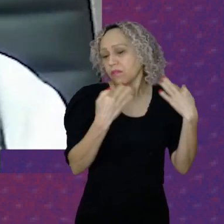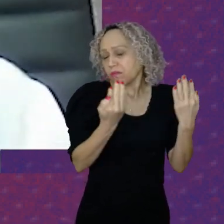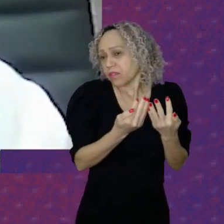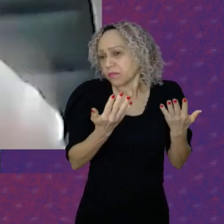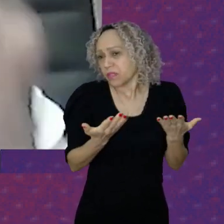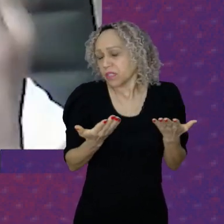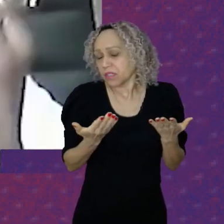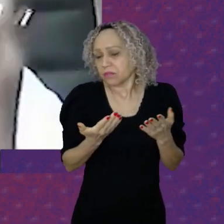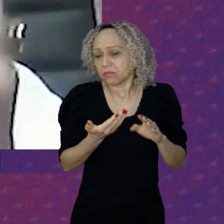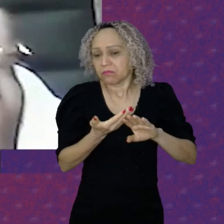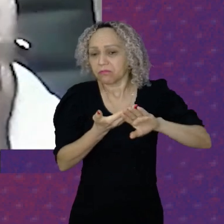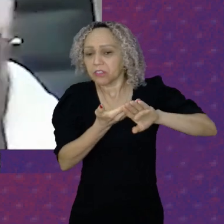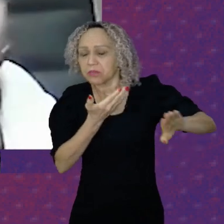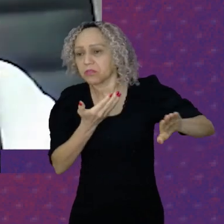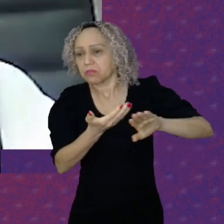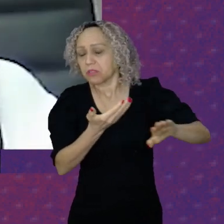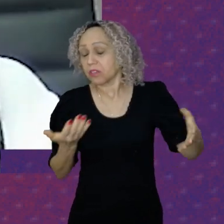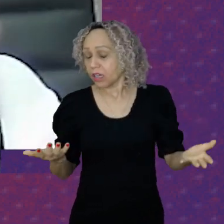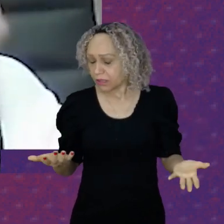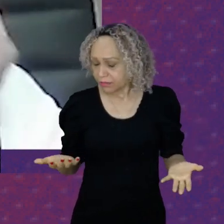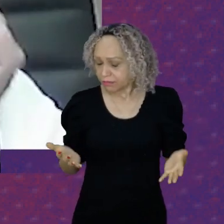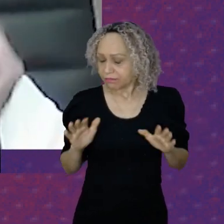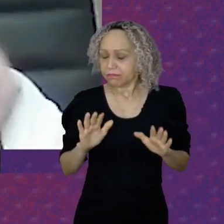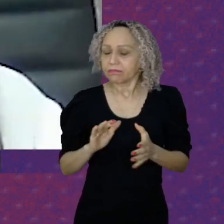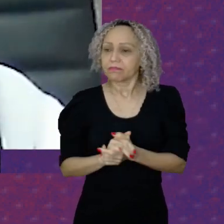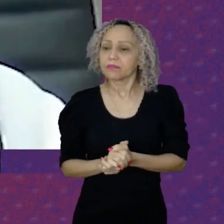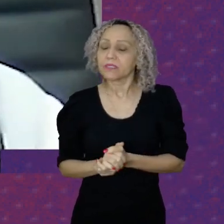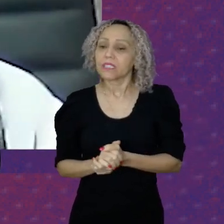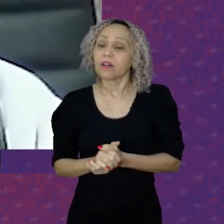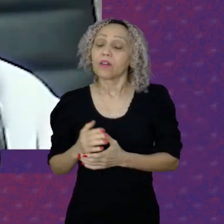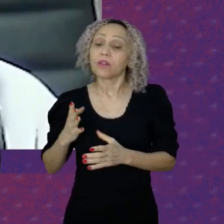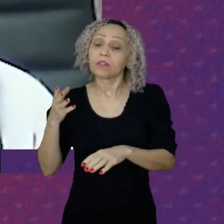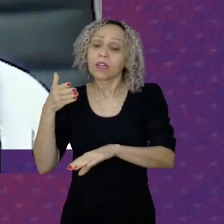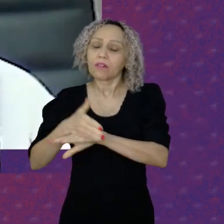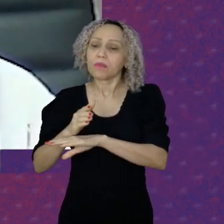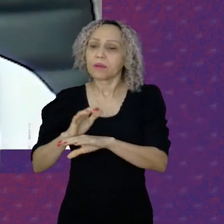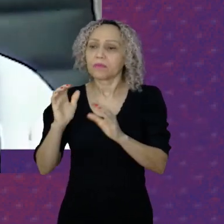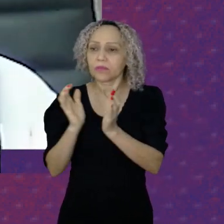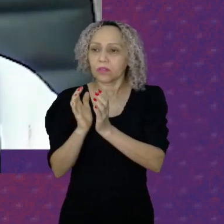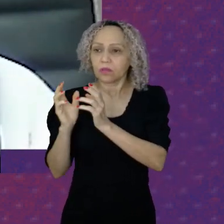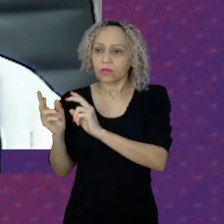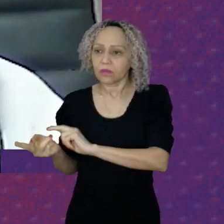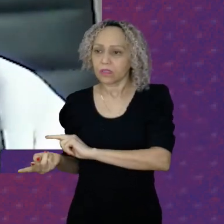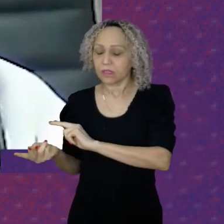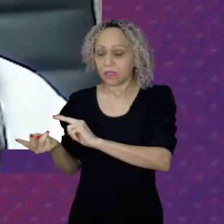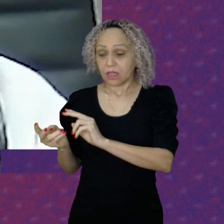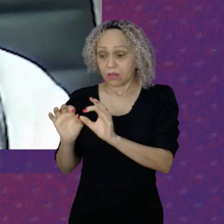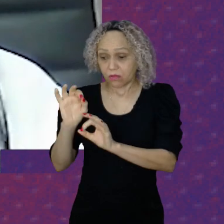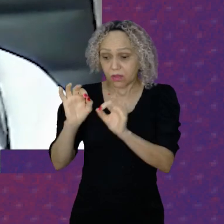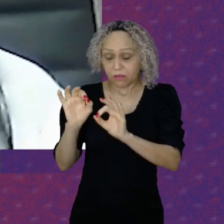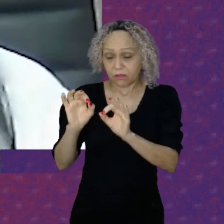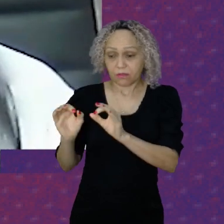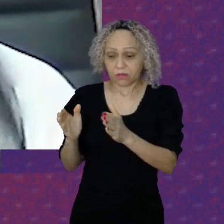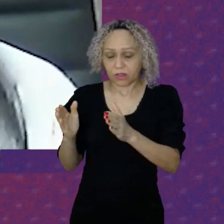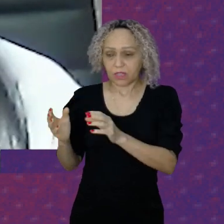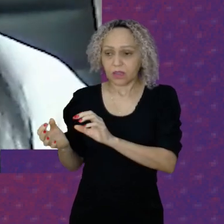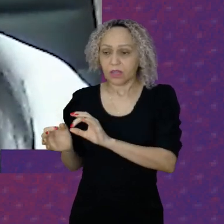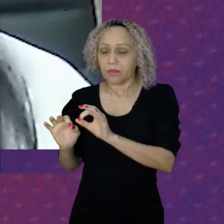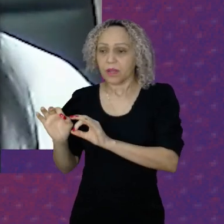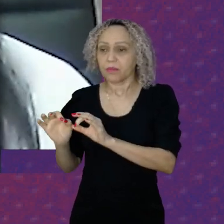como membro da comissão de transição do tema cidades, durante a preparação do governo Lula, e